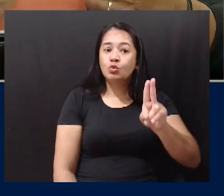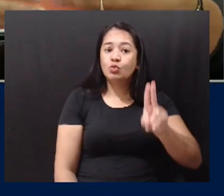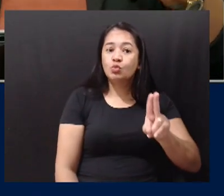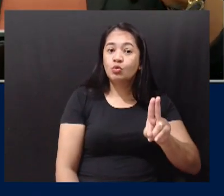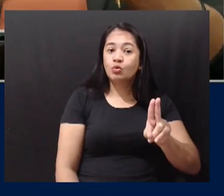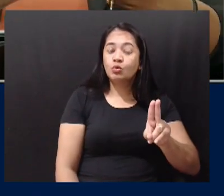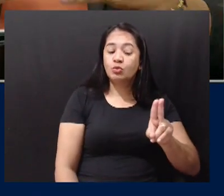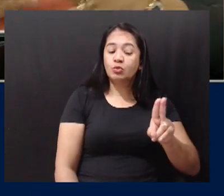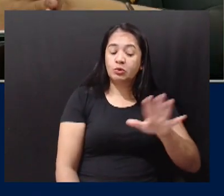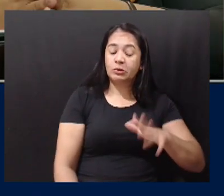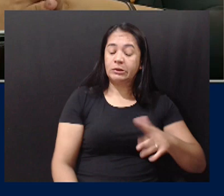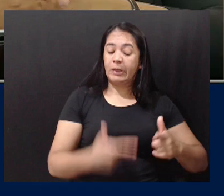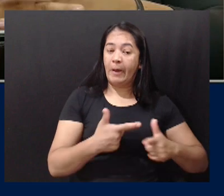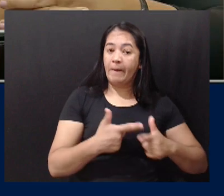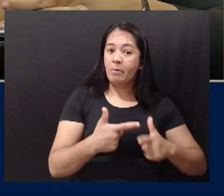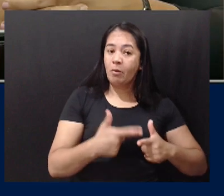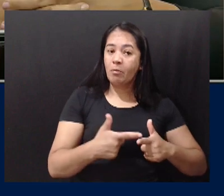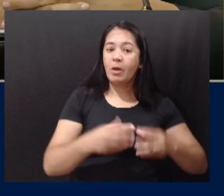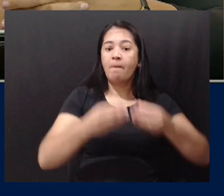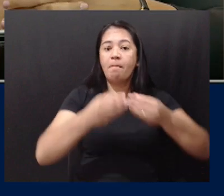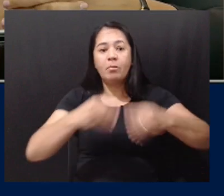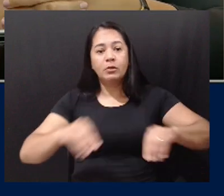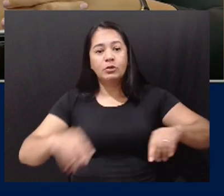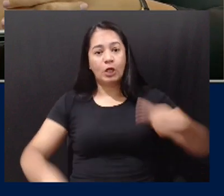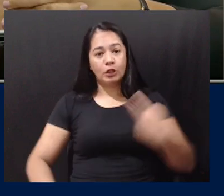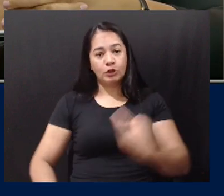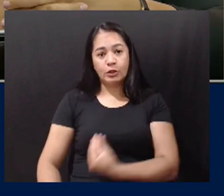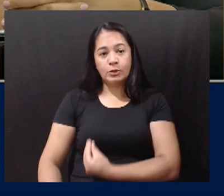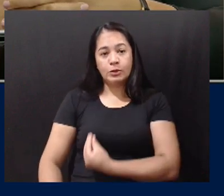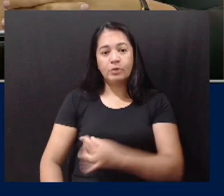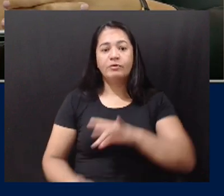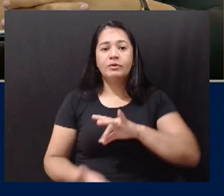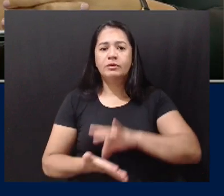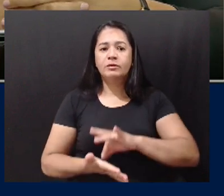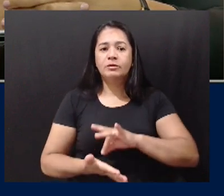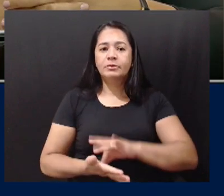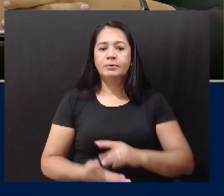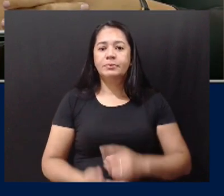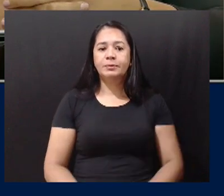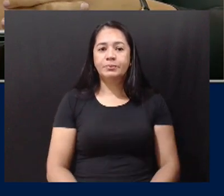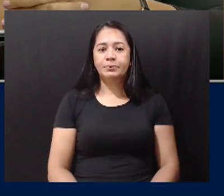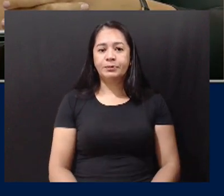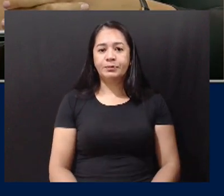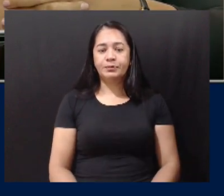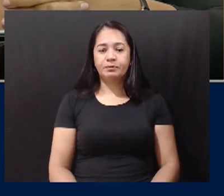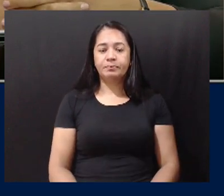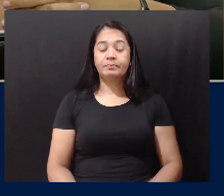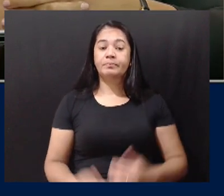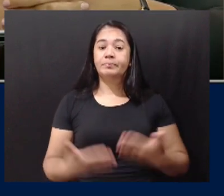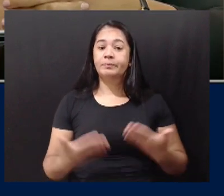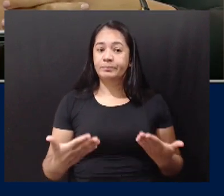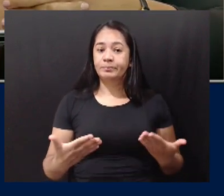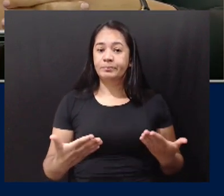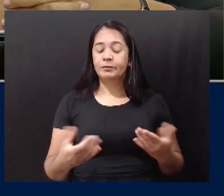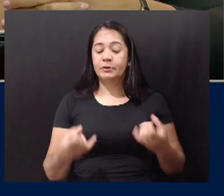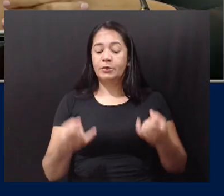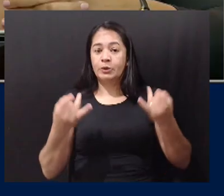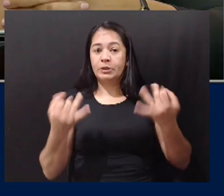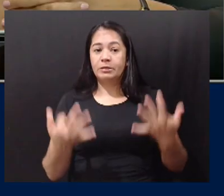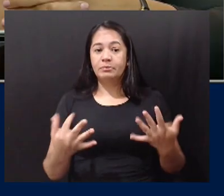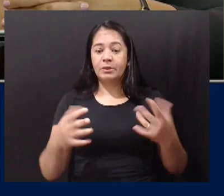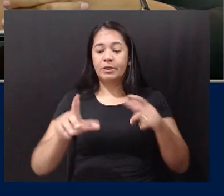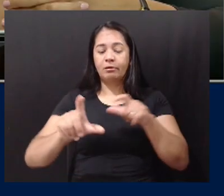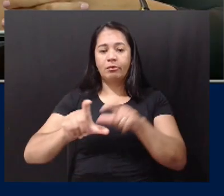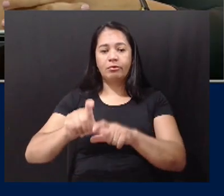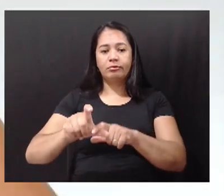problemático e que afeta a nossa vida real? Então, falando nessa questão de dependência digital,